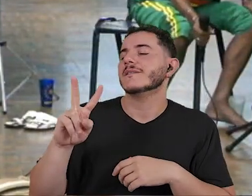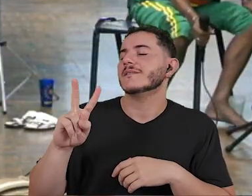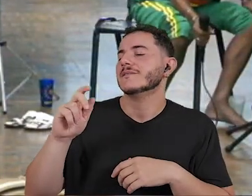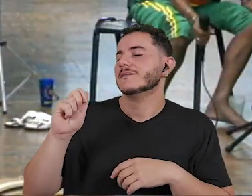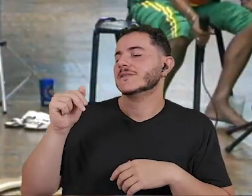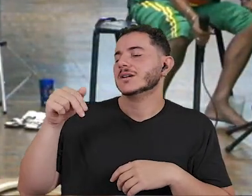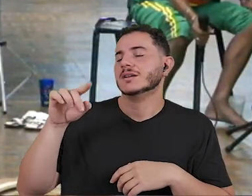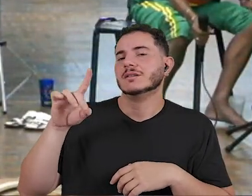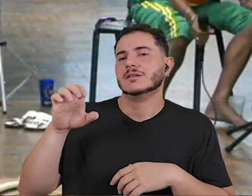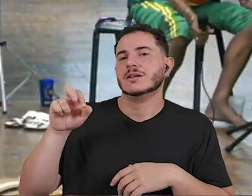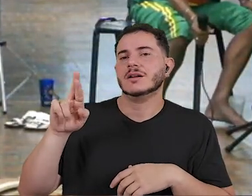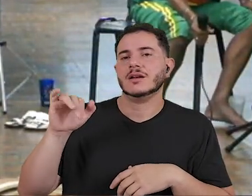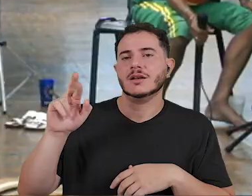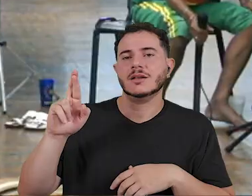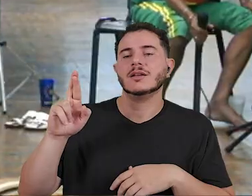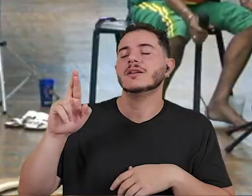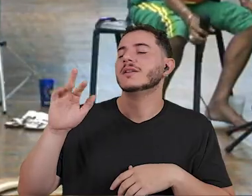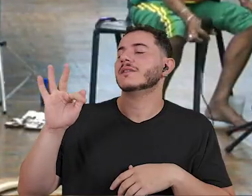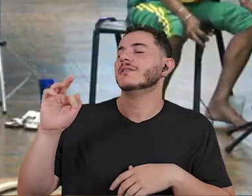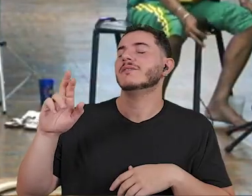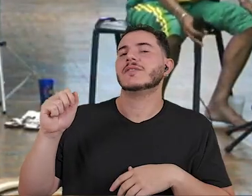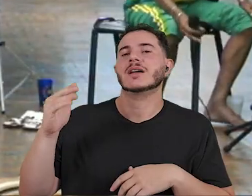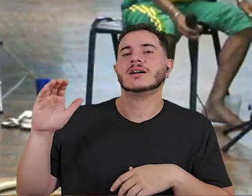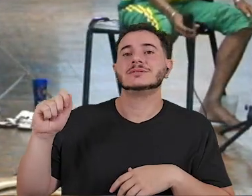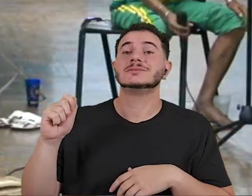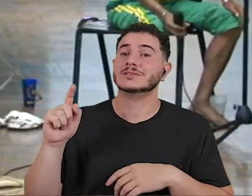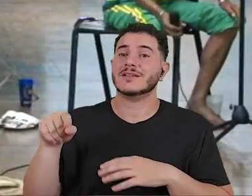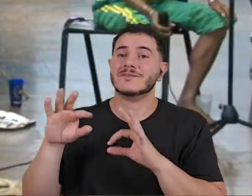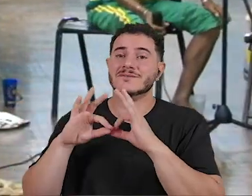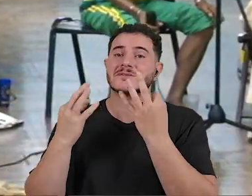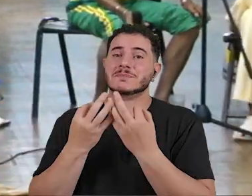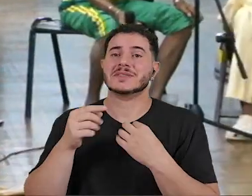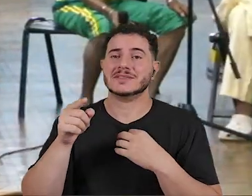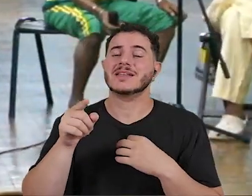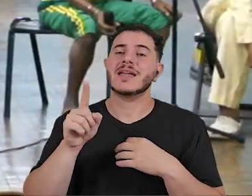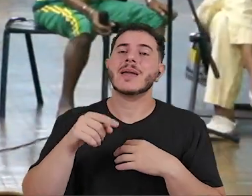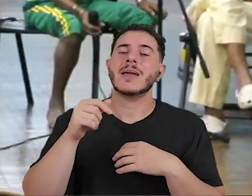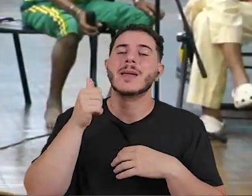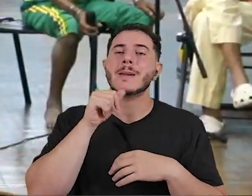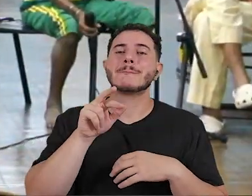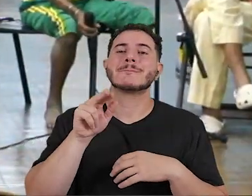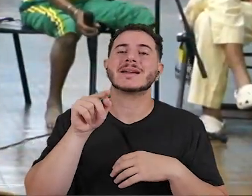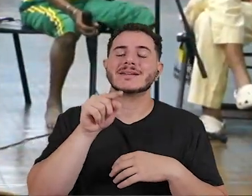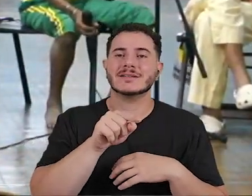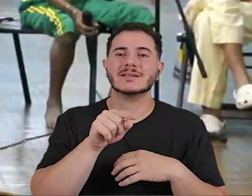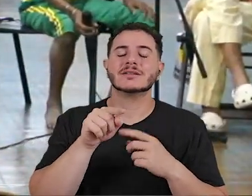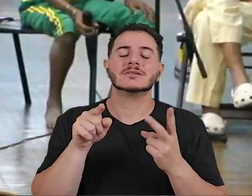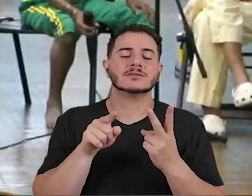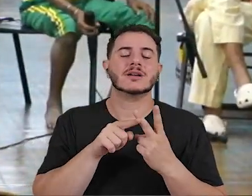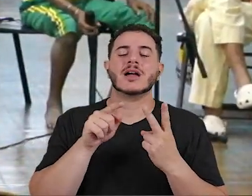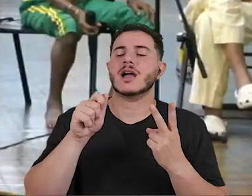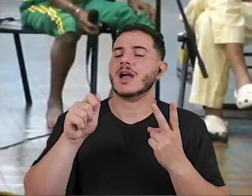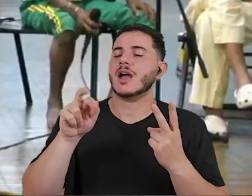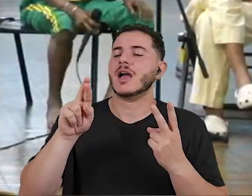irmã. Tem a Arthur Edilson, Ana Lopes, Laís Alves, Antônio